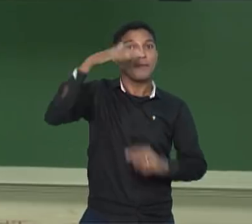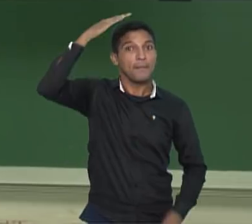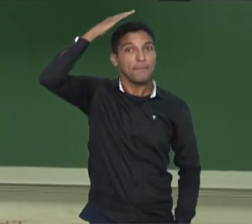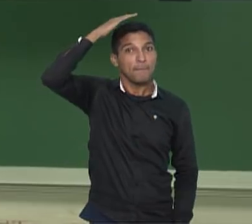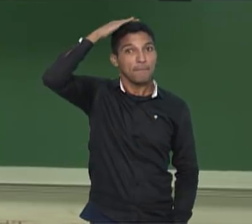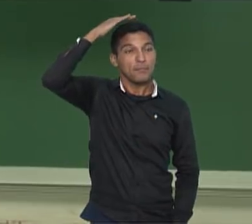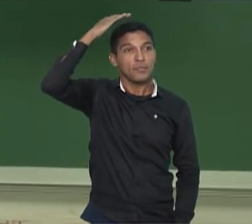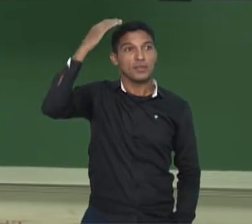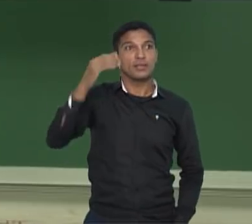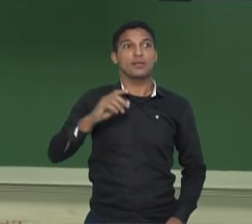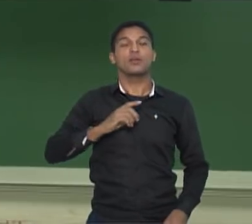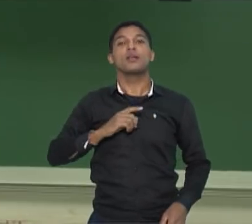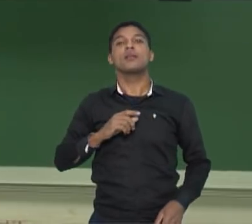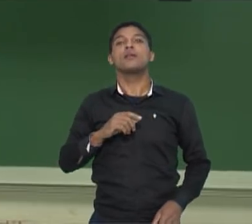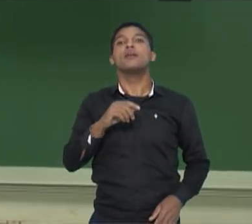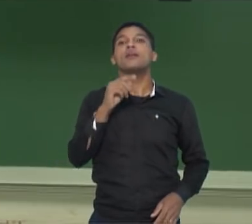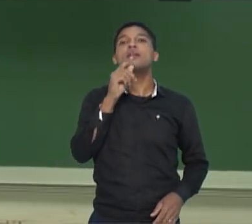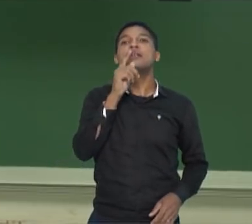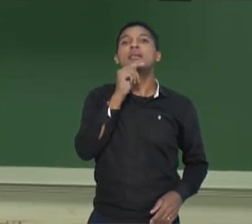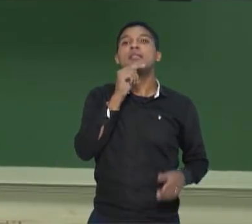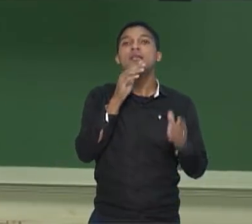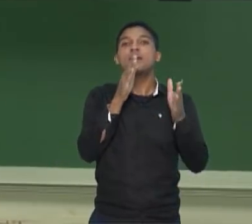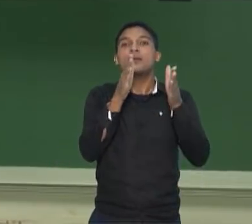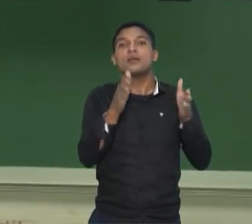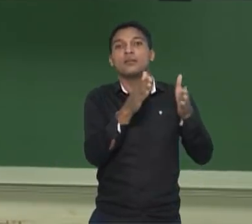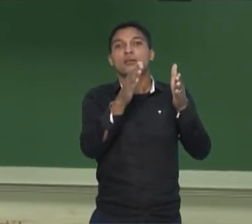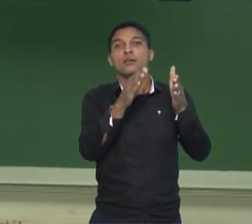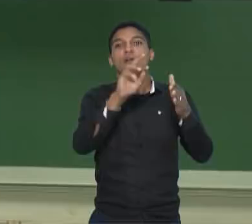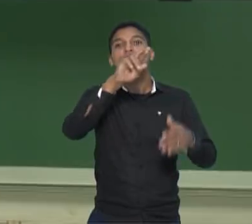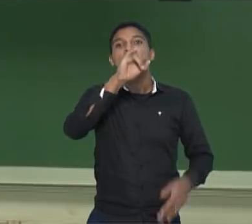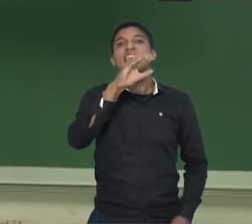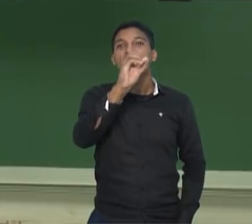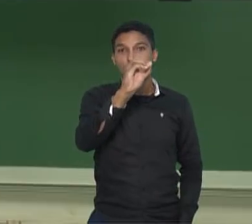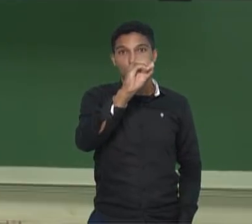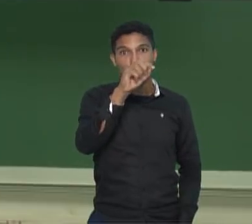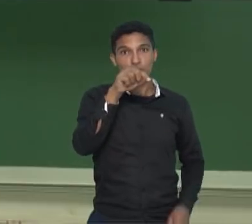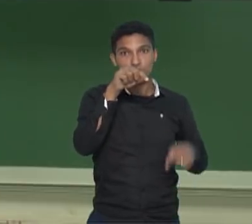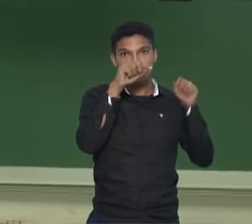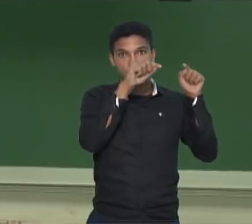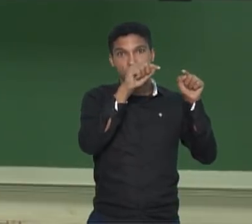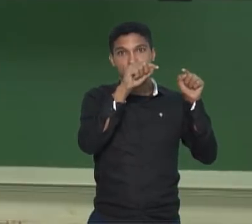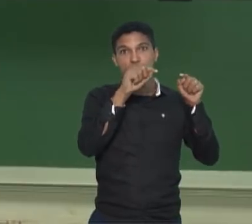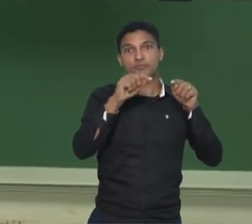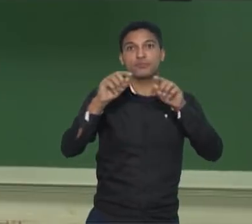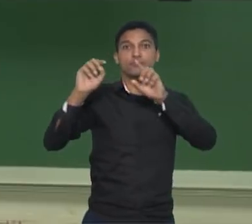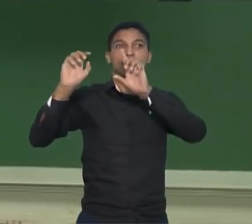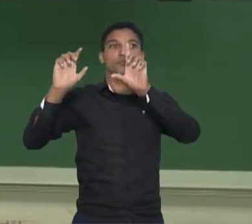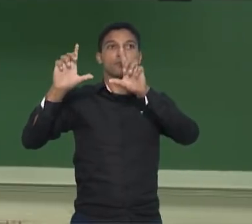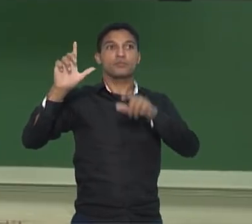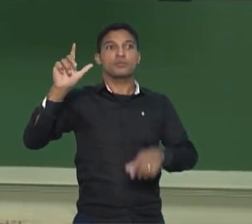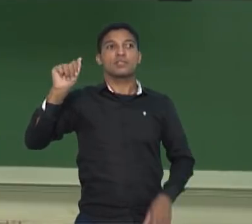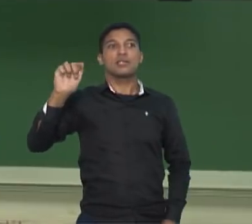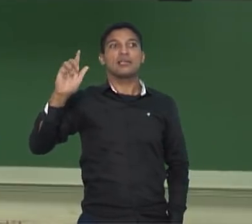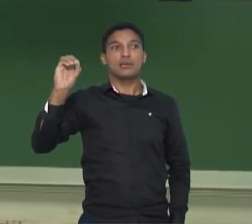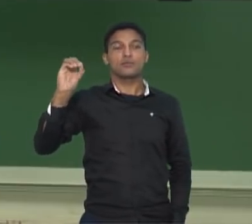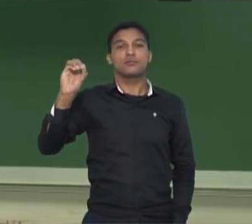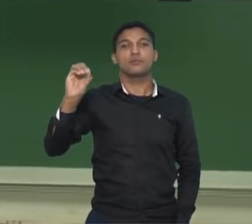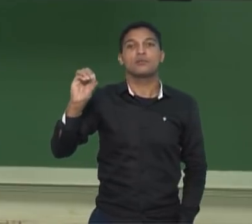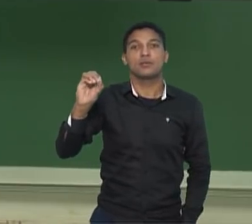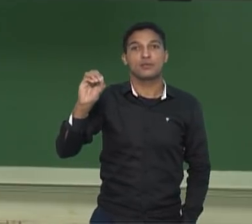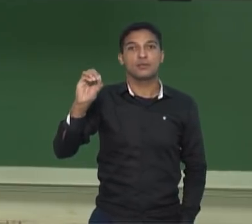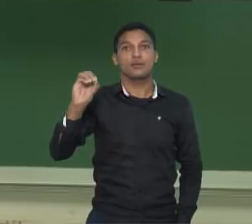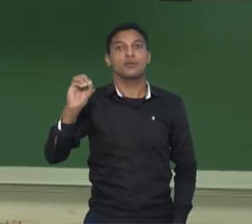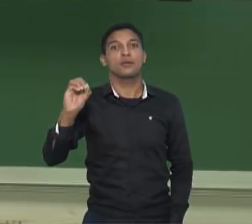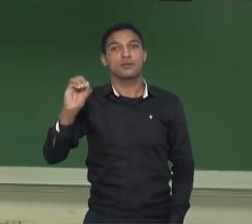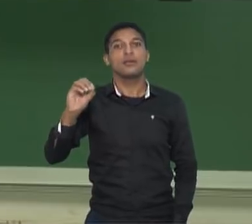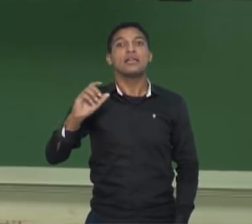lago. O lago, às vezes, pode ser feito de forma natural, ou seja, pela natureza, com as condições adequadas, e às vezes